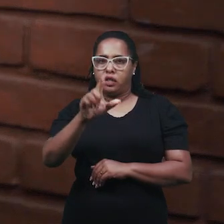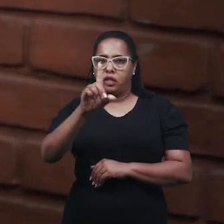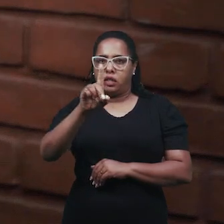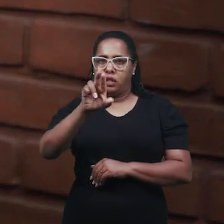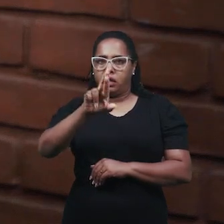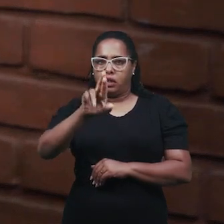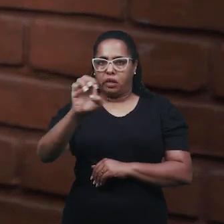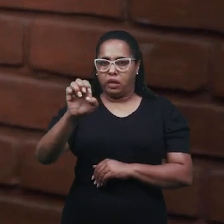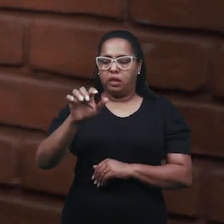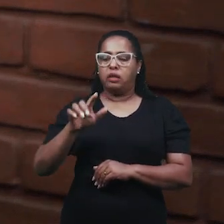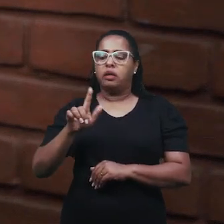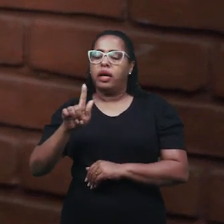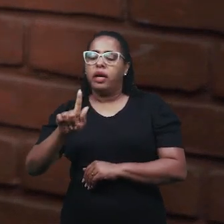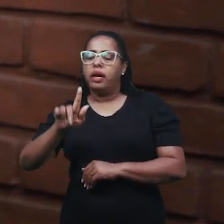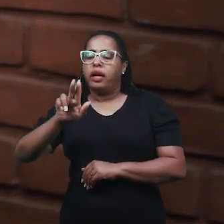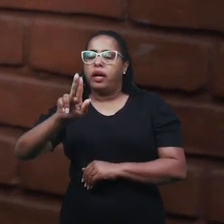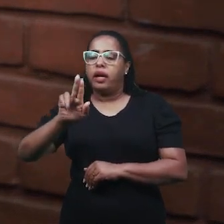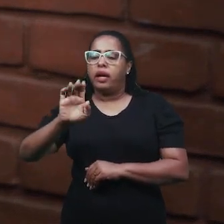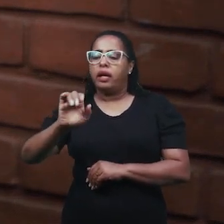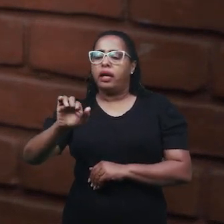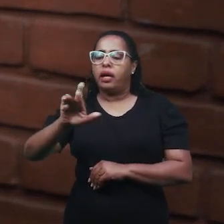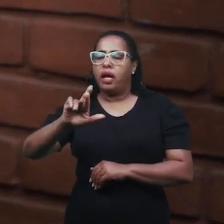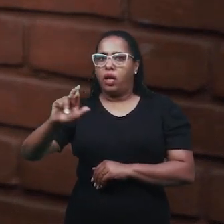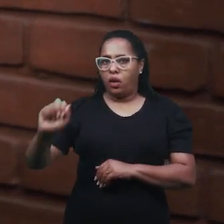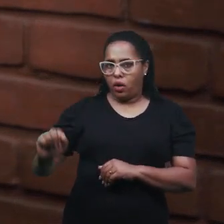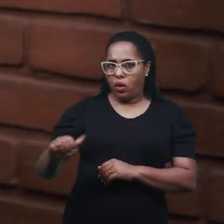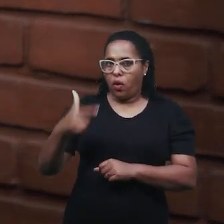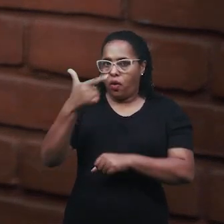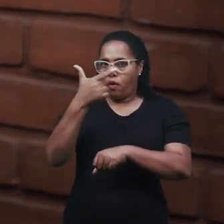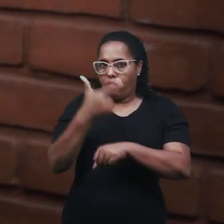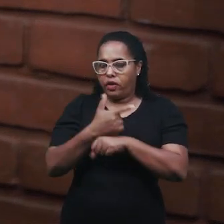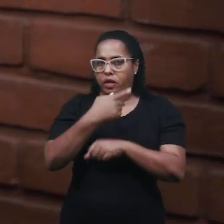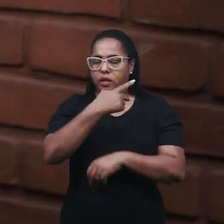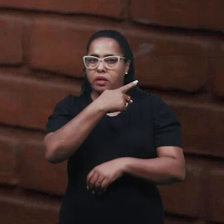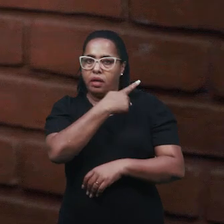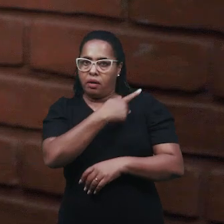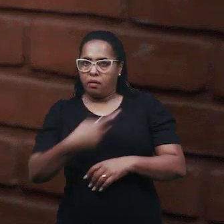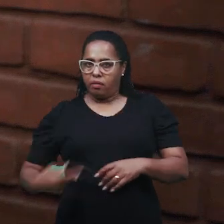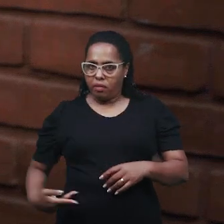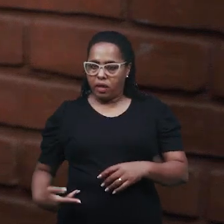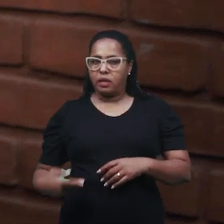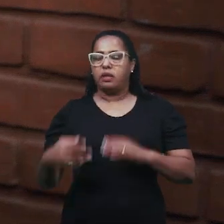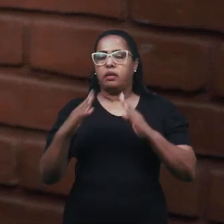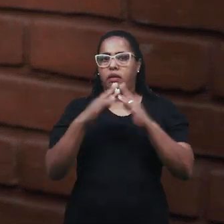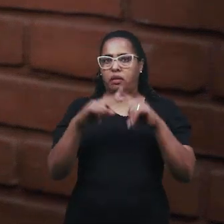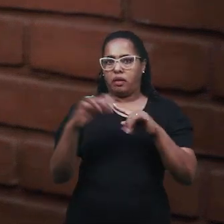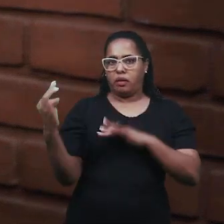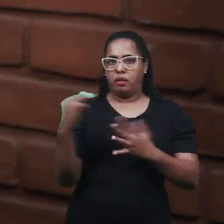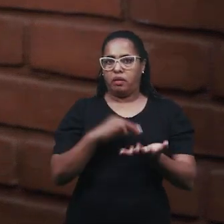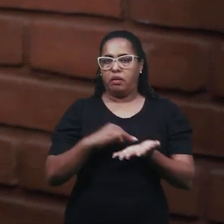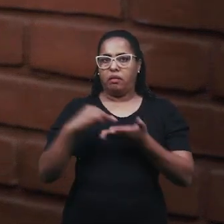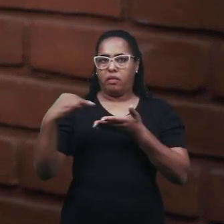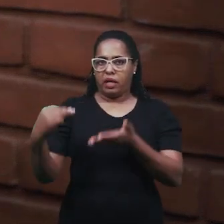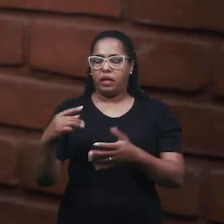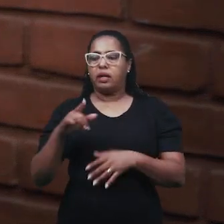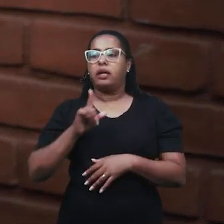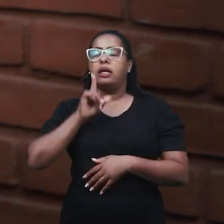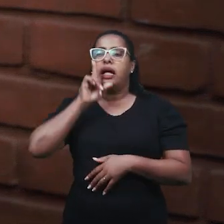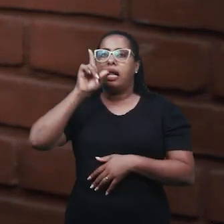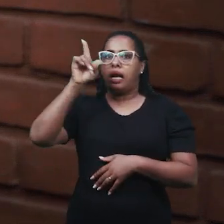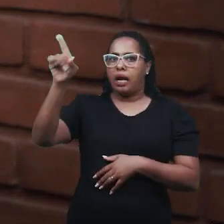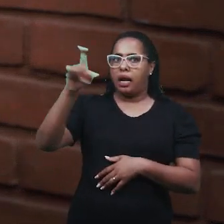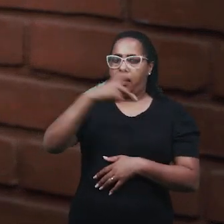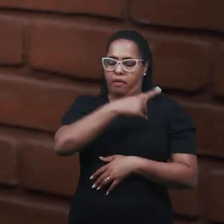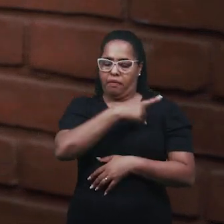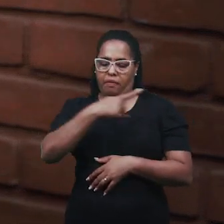era diplomata, naquele momento era embaixador do Brasil na Ucrânia, e sendo pastor